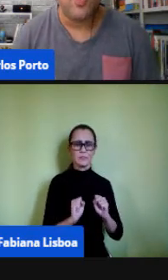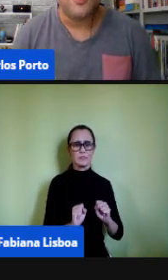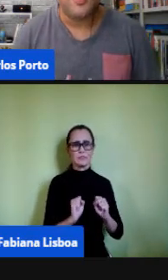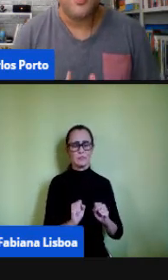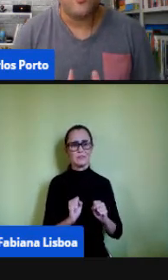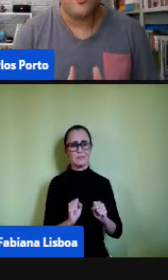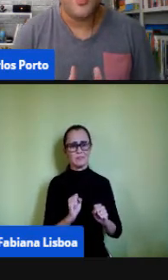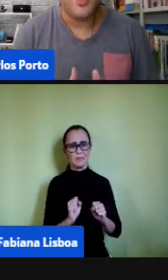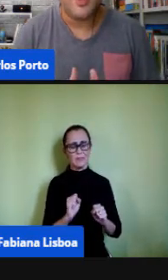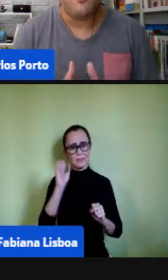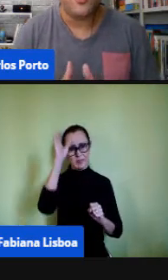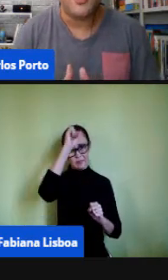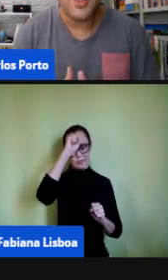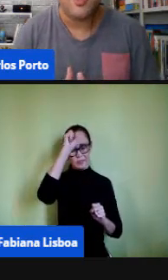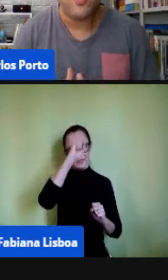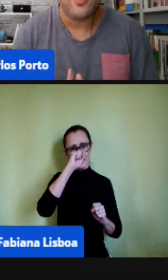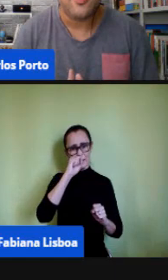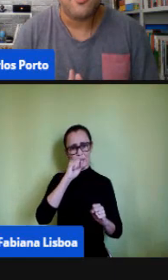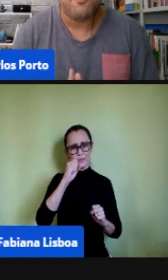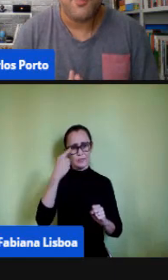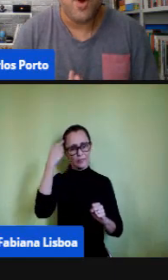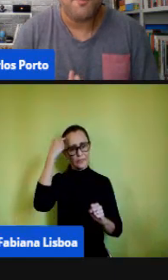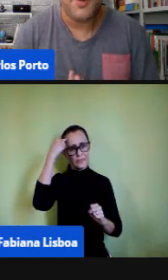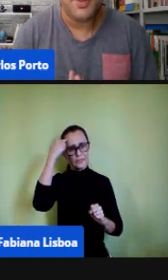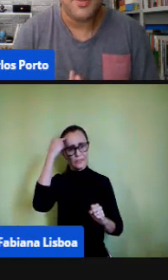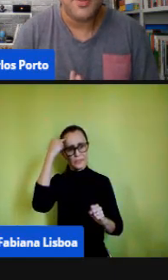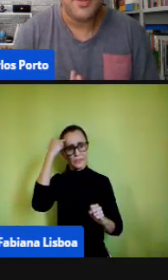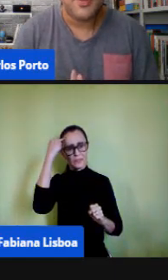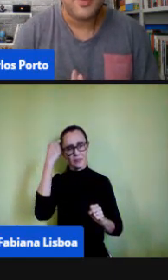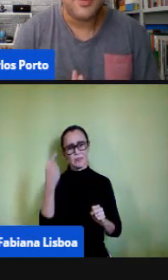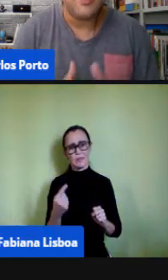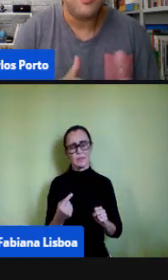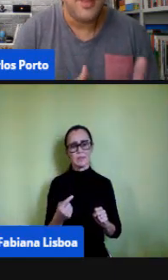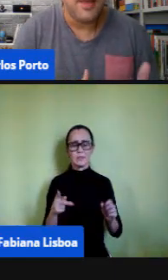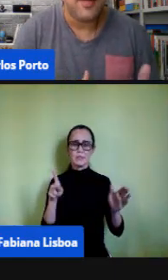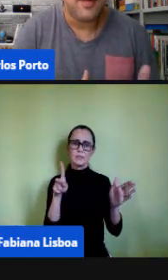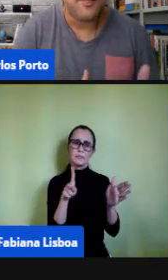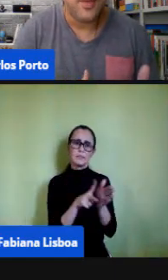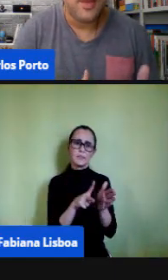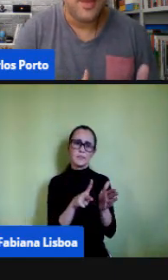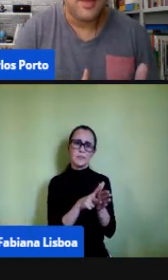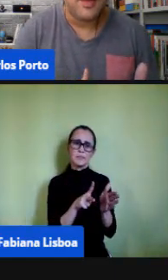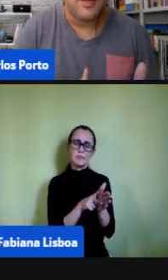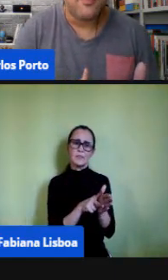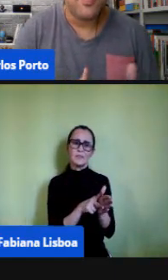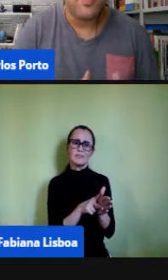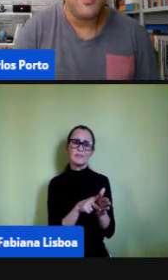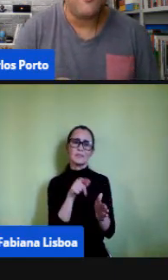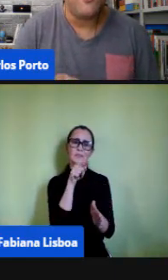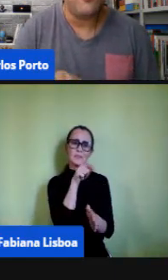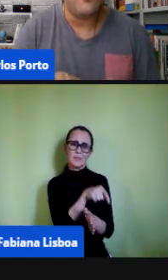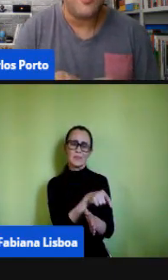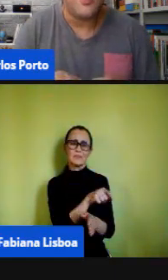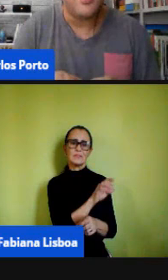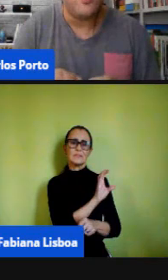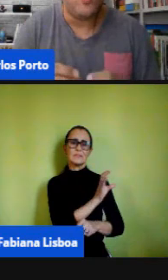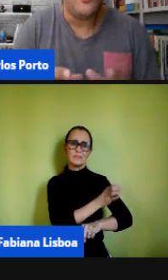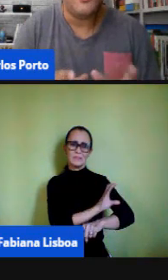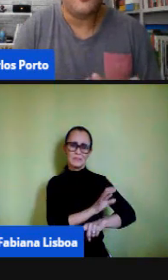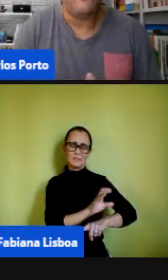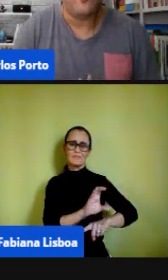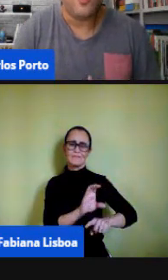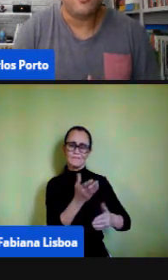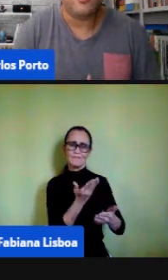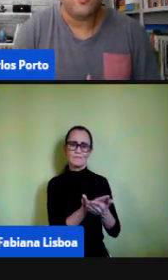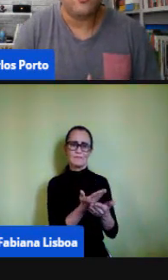e recorrer à abordagem própria da ciência. Mas também devemos